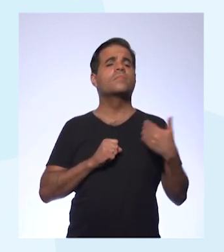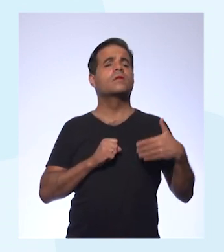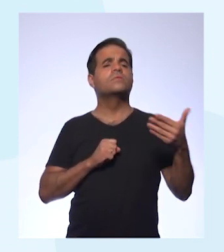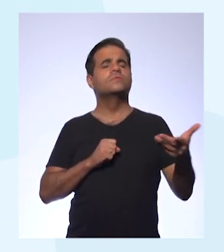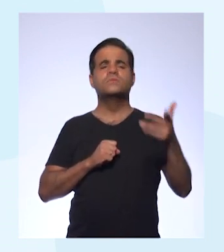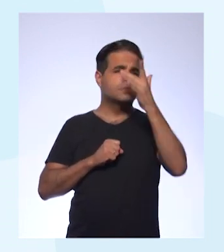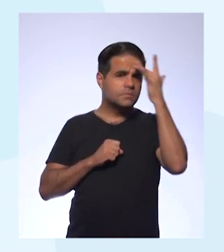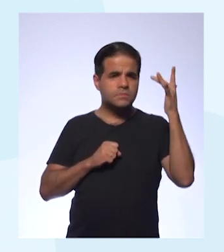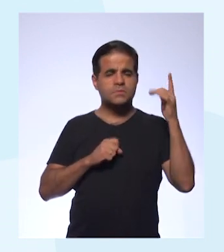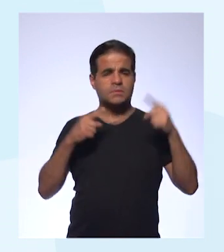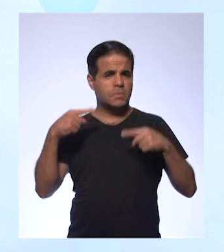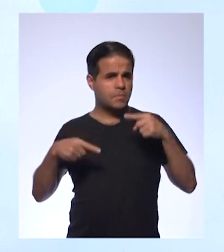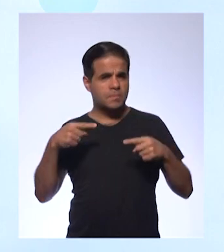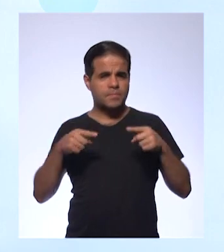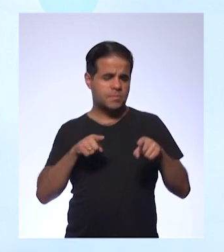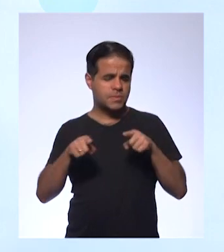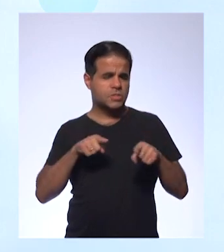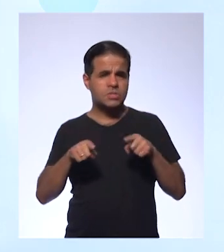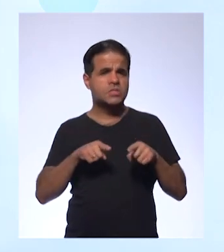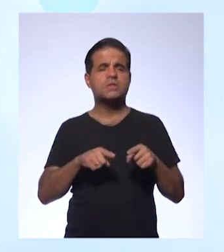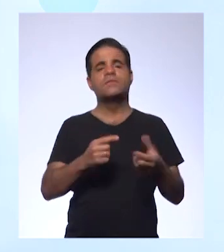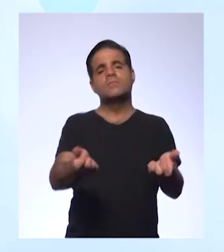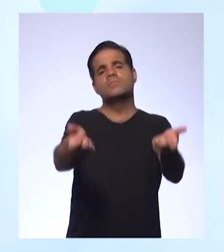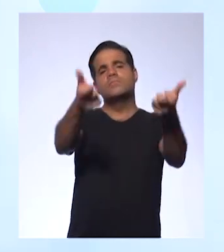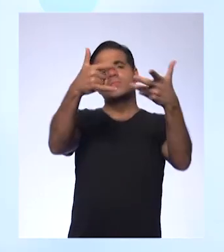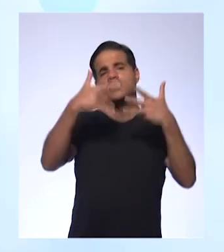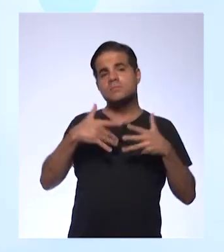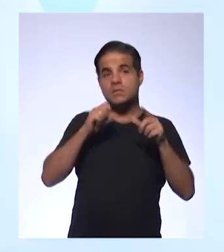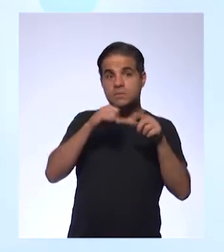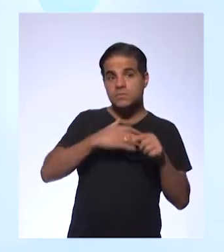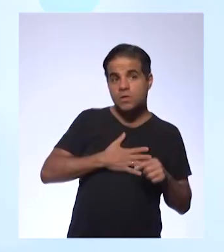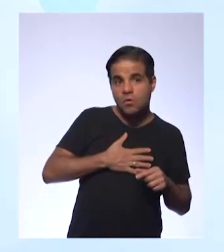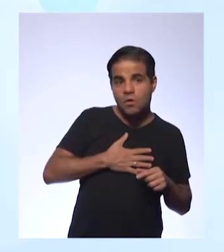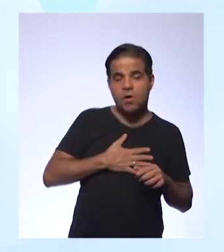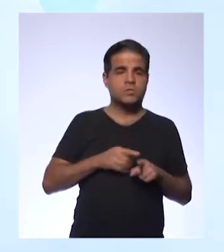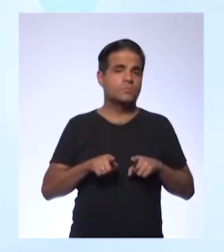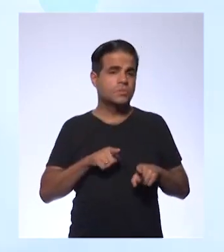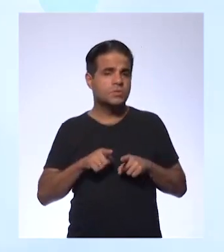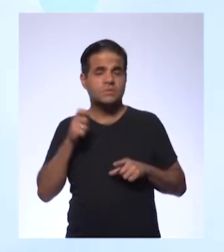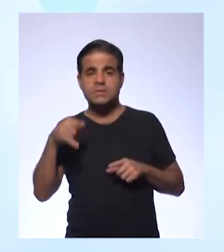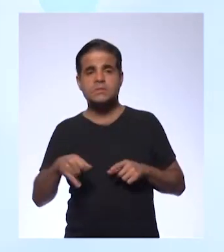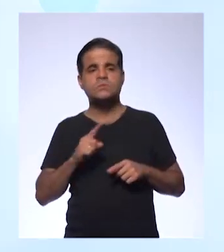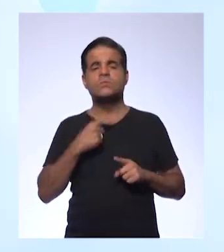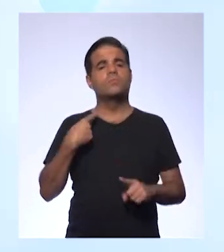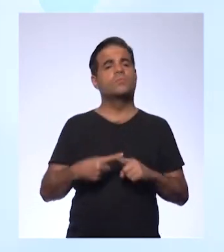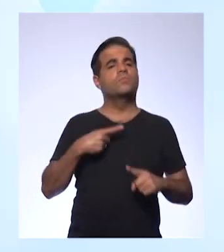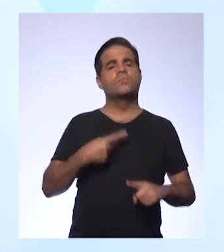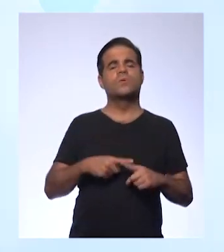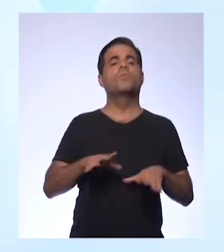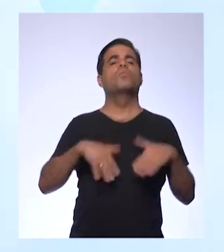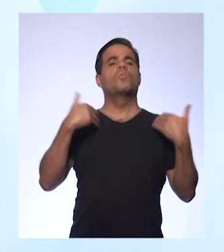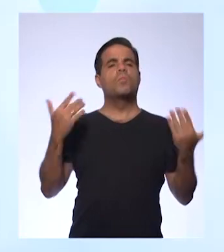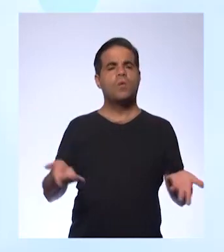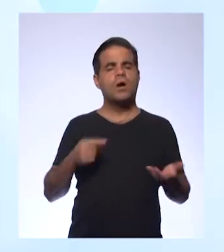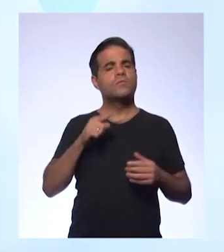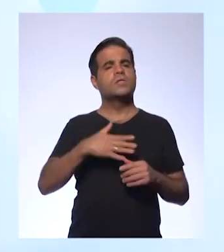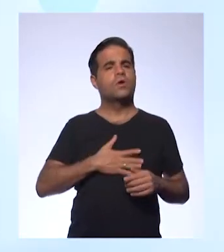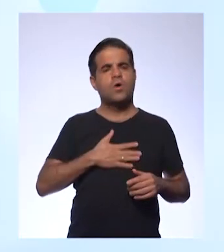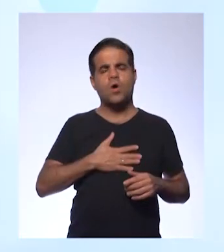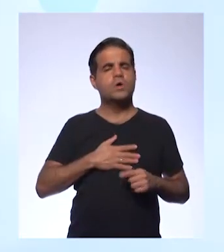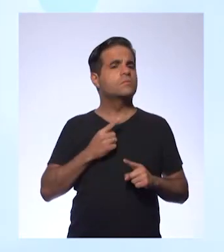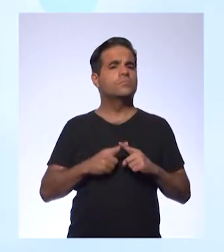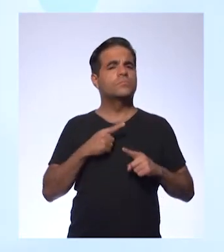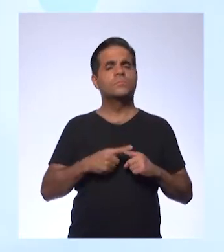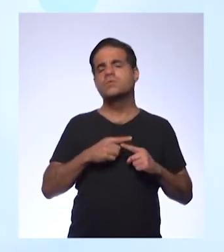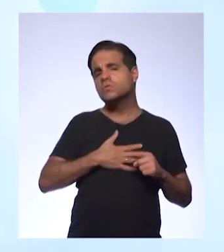você é uma pessoa competitiva, eu quero que você me diga se você gosta de competir, se não gosta, e por quê. Qual jogo que você gosta e por que você